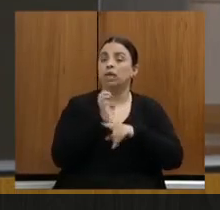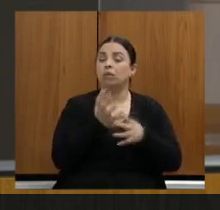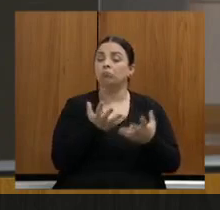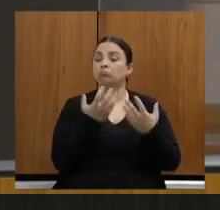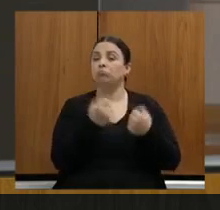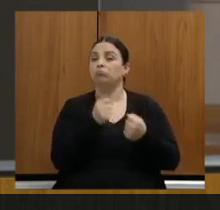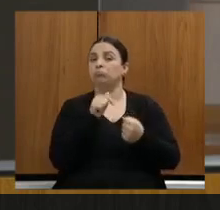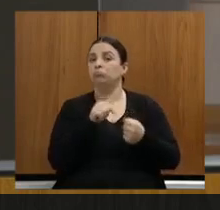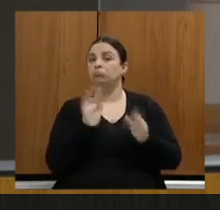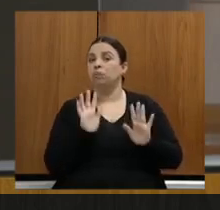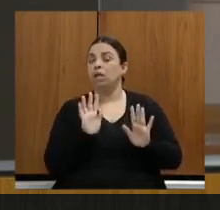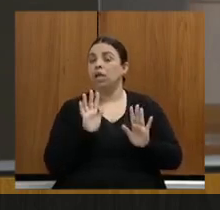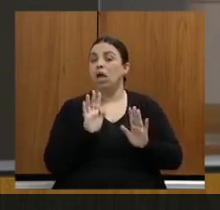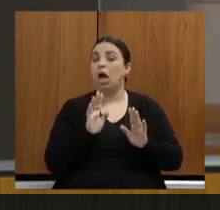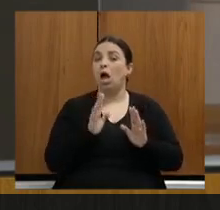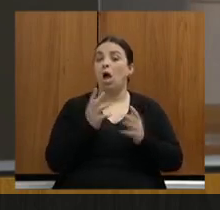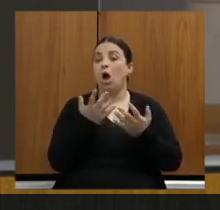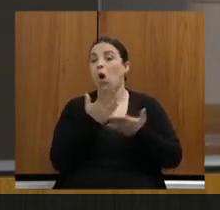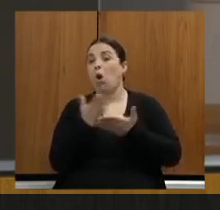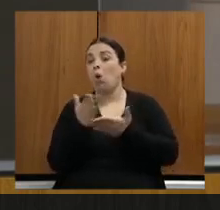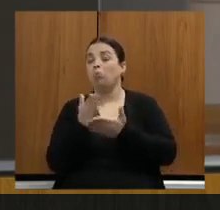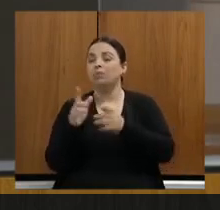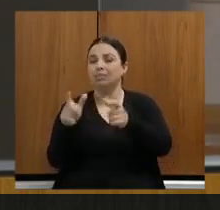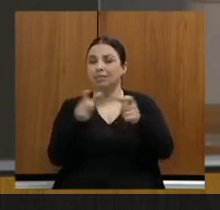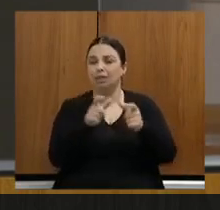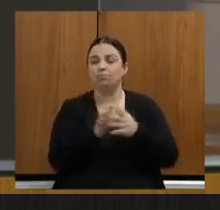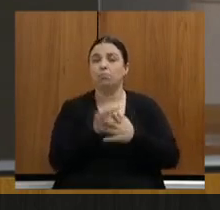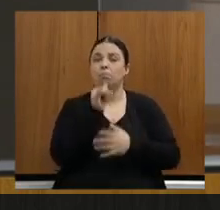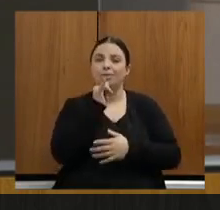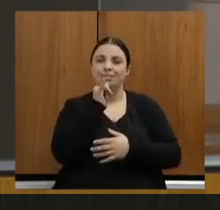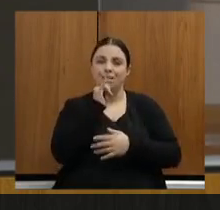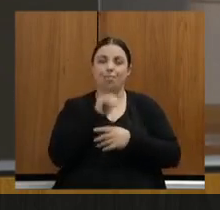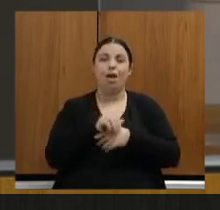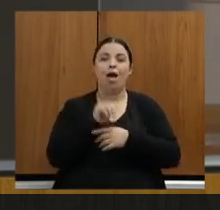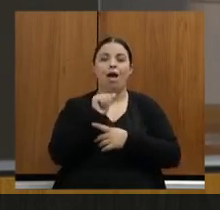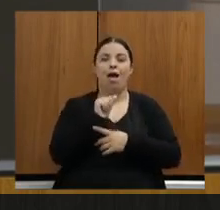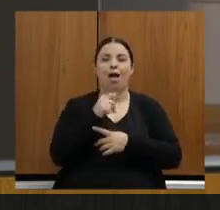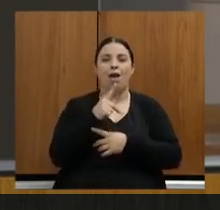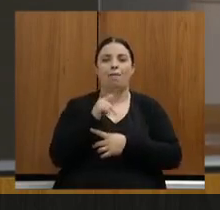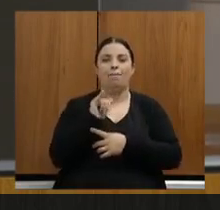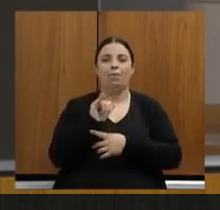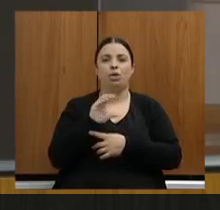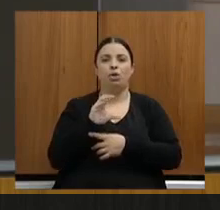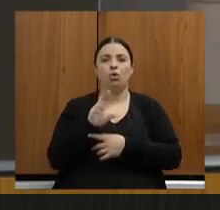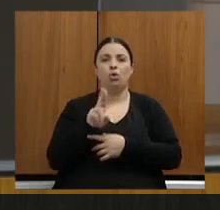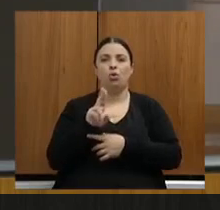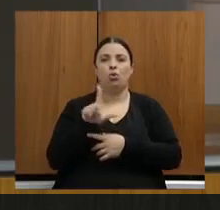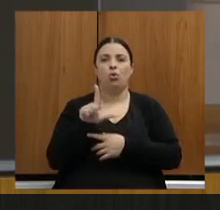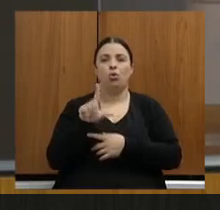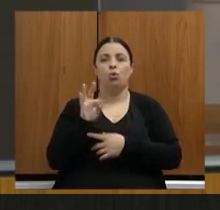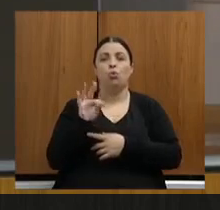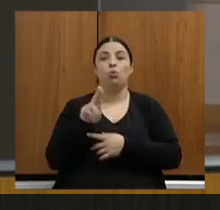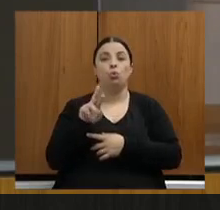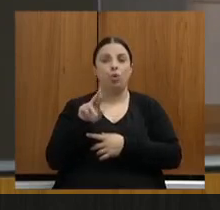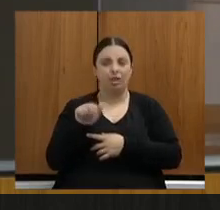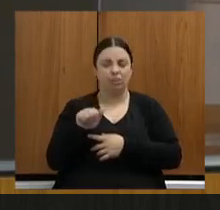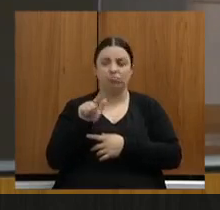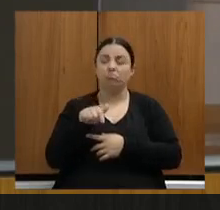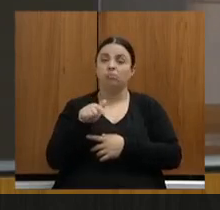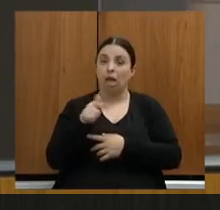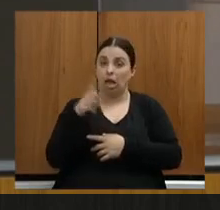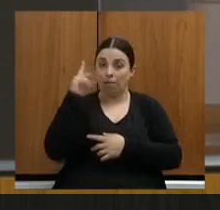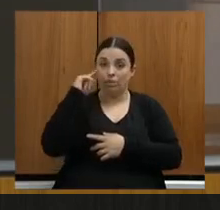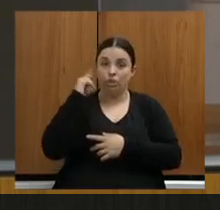algumas áreas que eu tenho dialogado coleção da apicultura a gente sabe que apicultura tem crescido muito em Minas Gerais